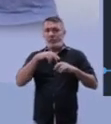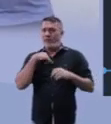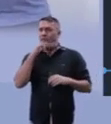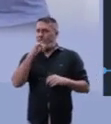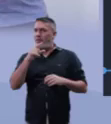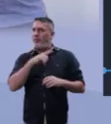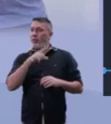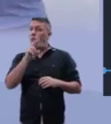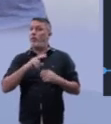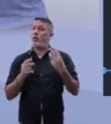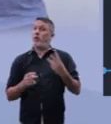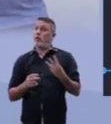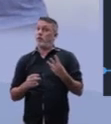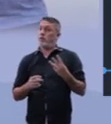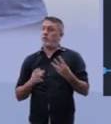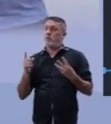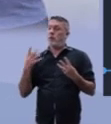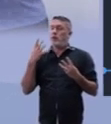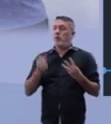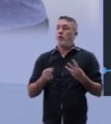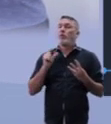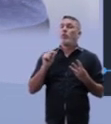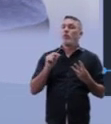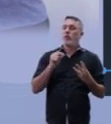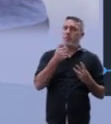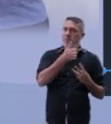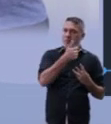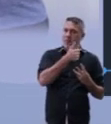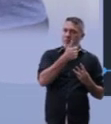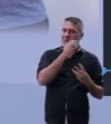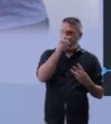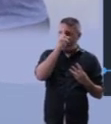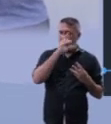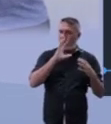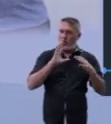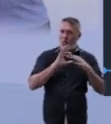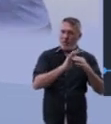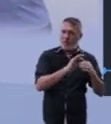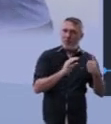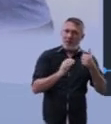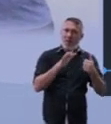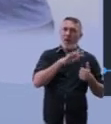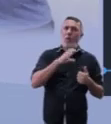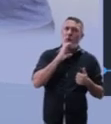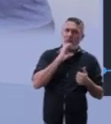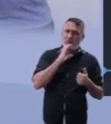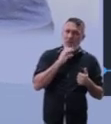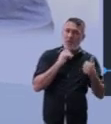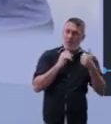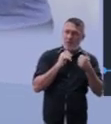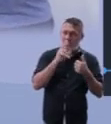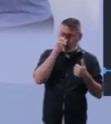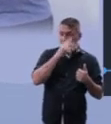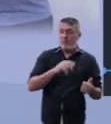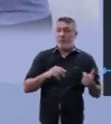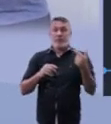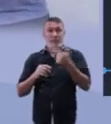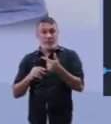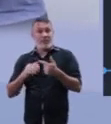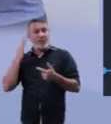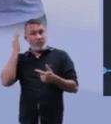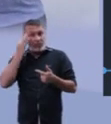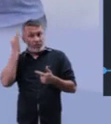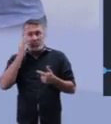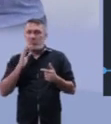falo para vocês usar pelo menos três. Ele aceitou a primeira, que ele usou lá na contextualização como área do conhecimento. Ele